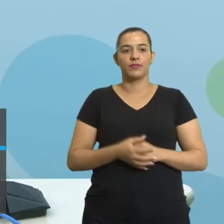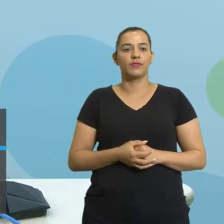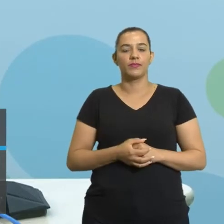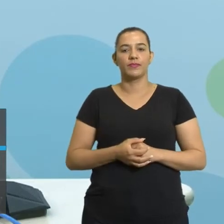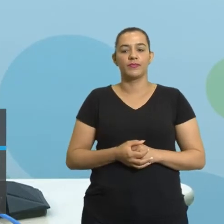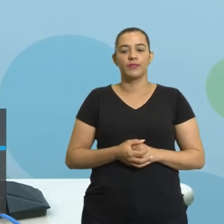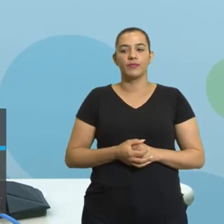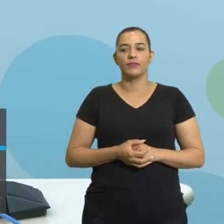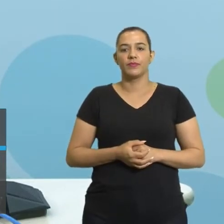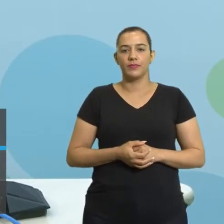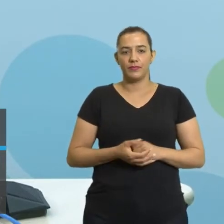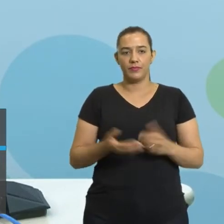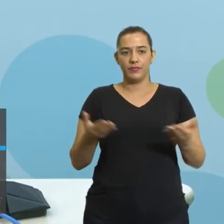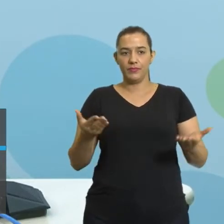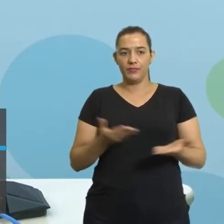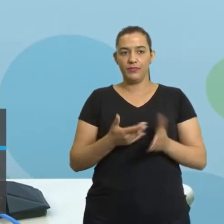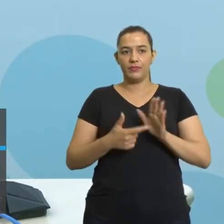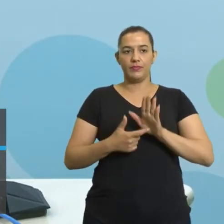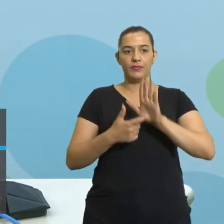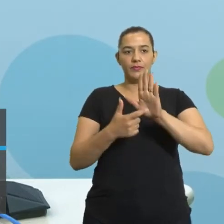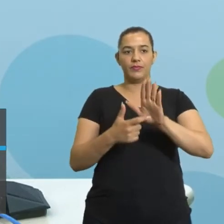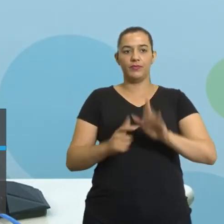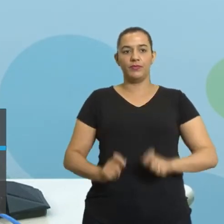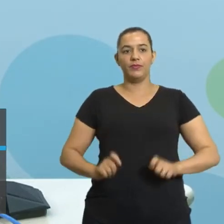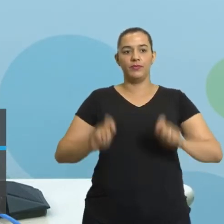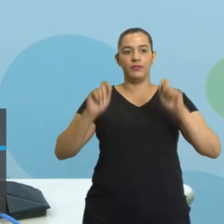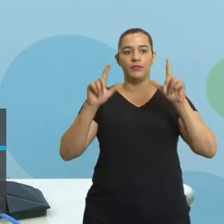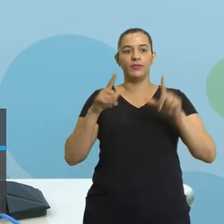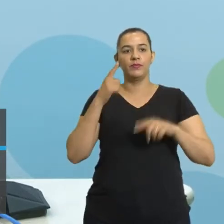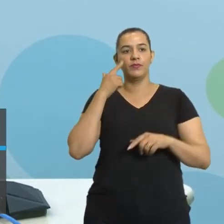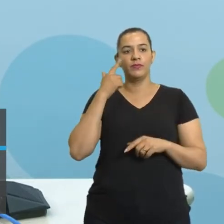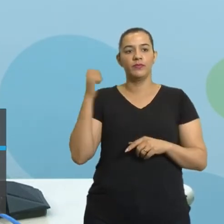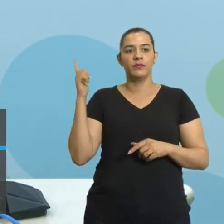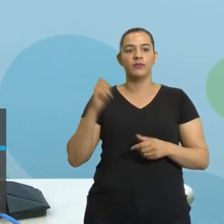aqui, se vocês puderem